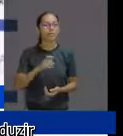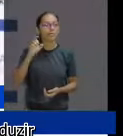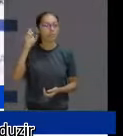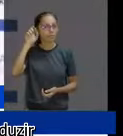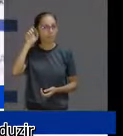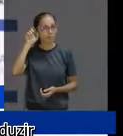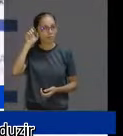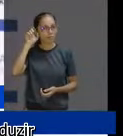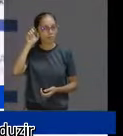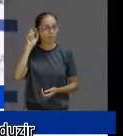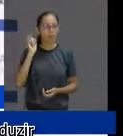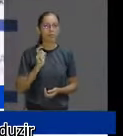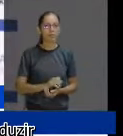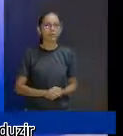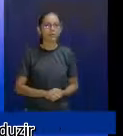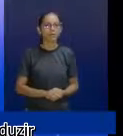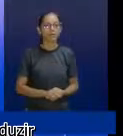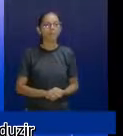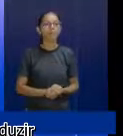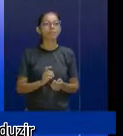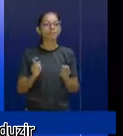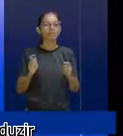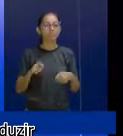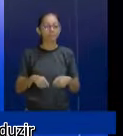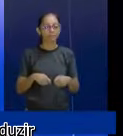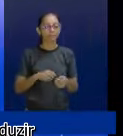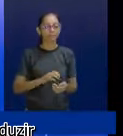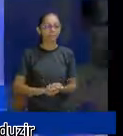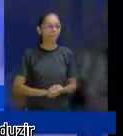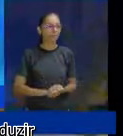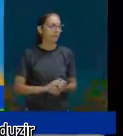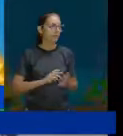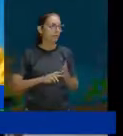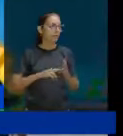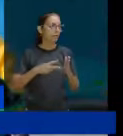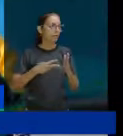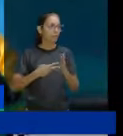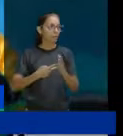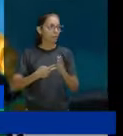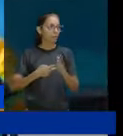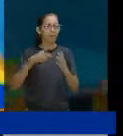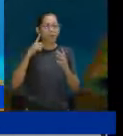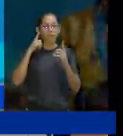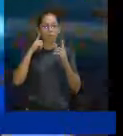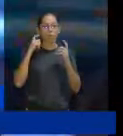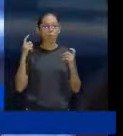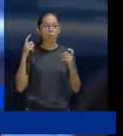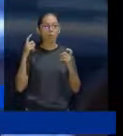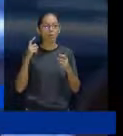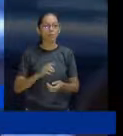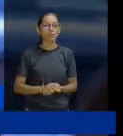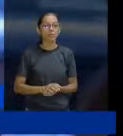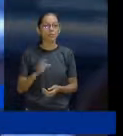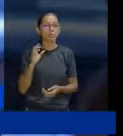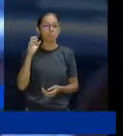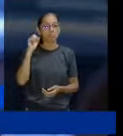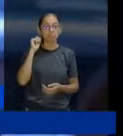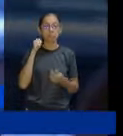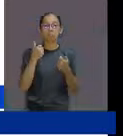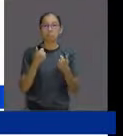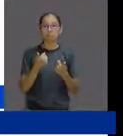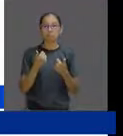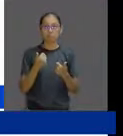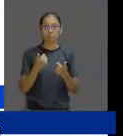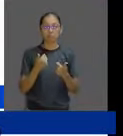a possibilidade de traduzir para o idioma do usuário os sons recebidos. Nessa